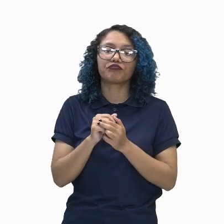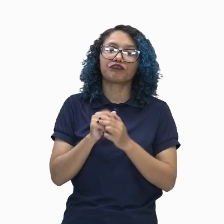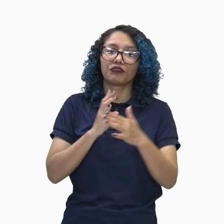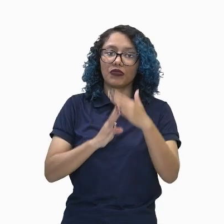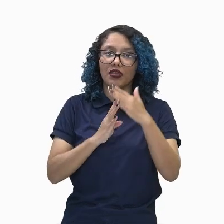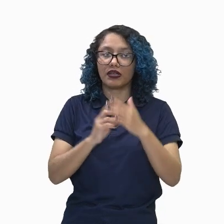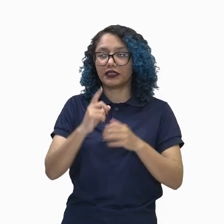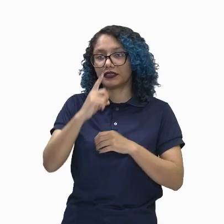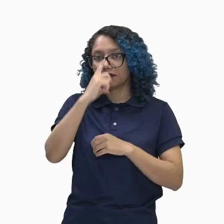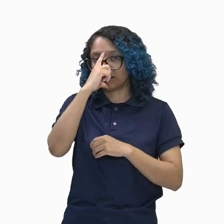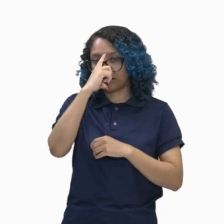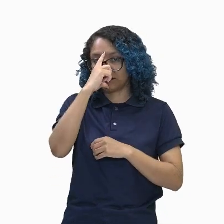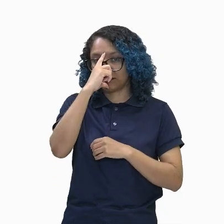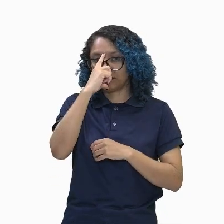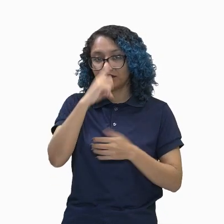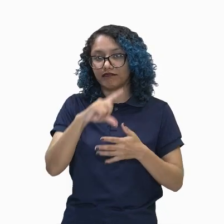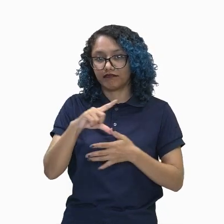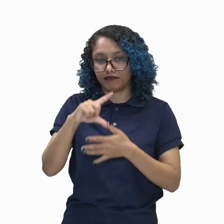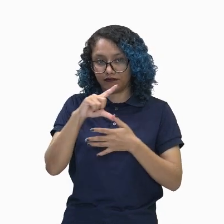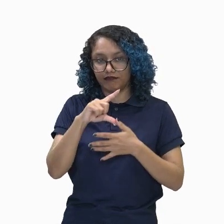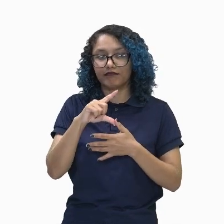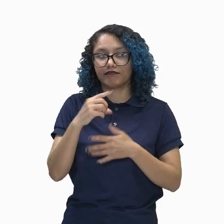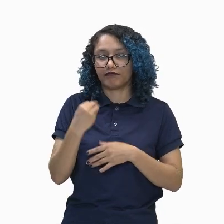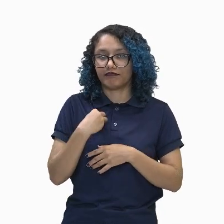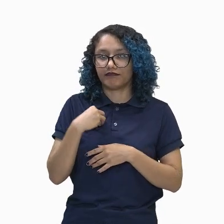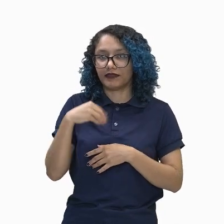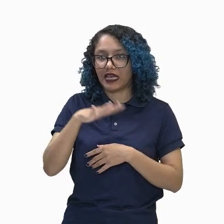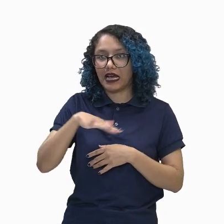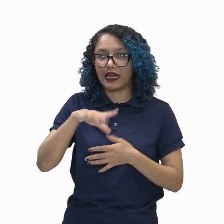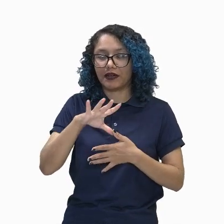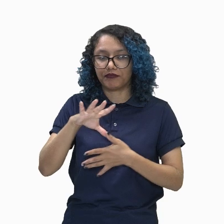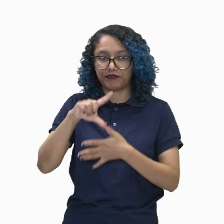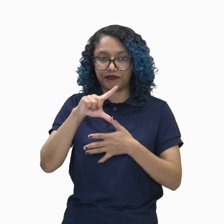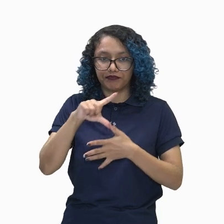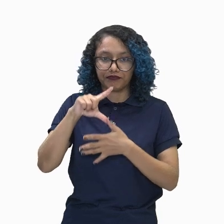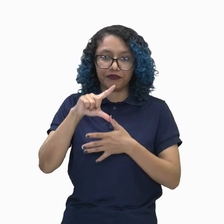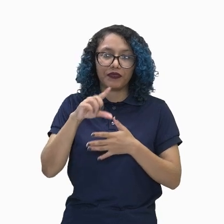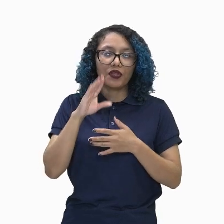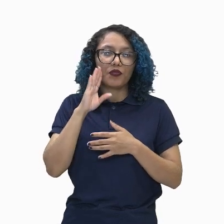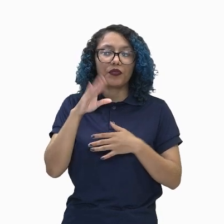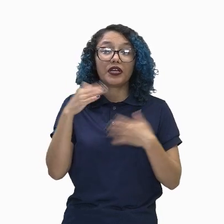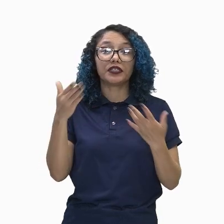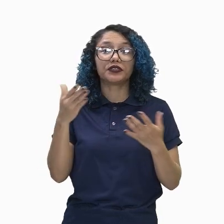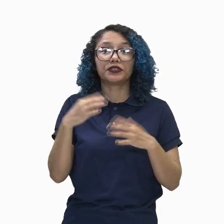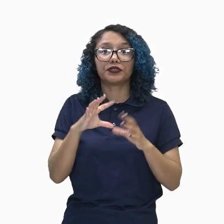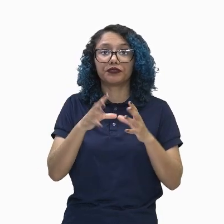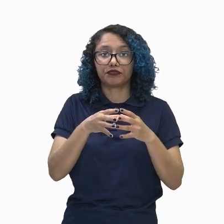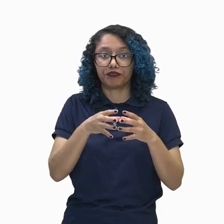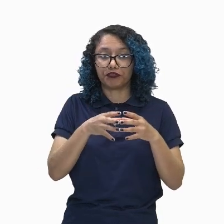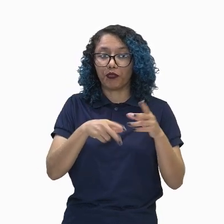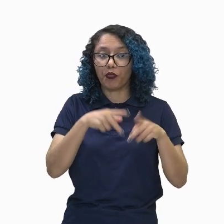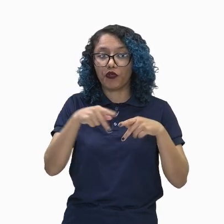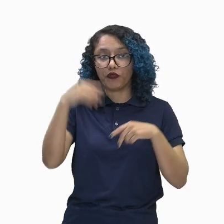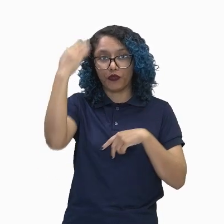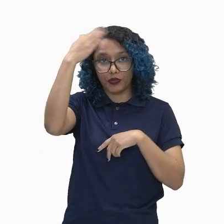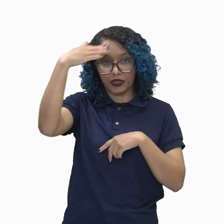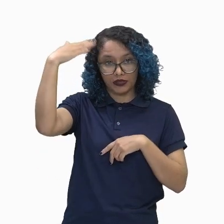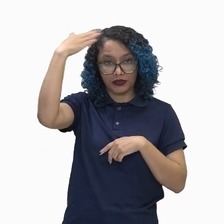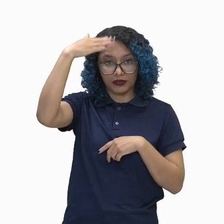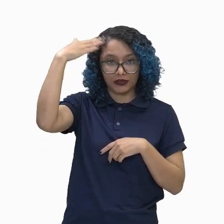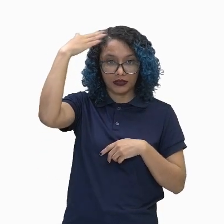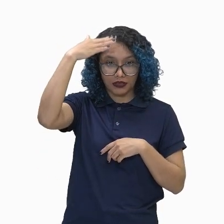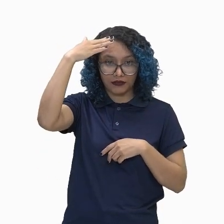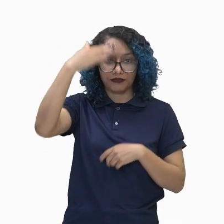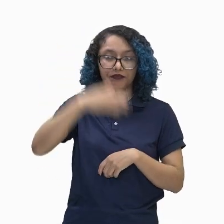que estamos aqui na América Latina, tá? Principalmente os mexicanos,